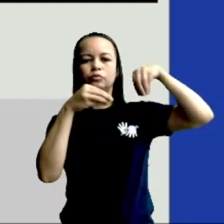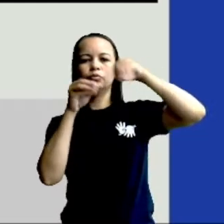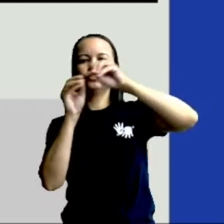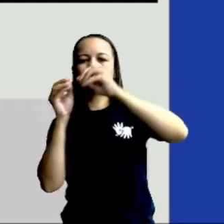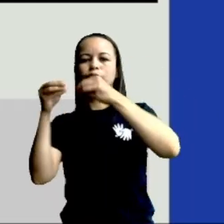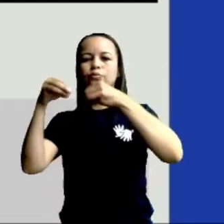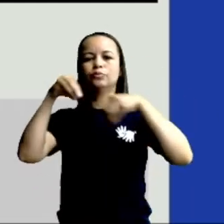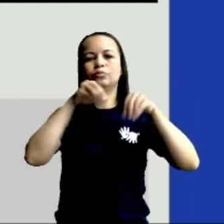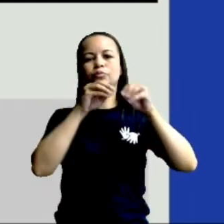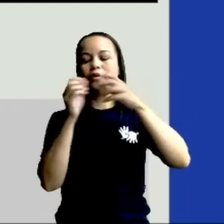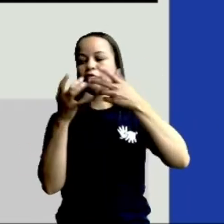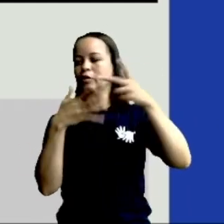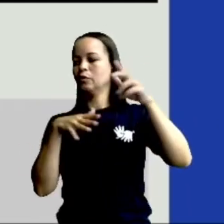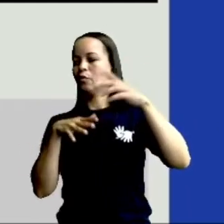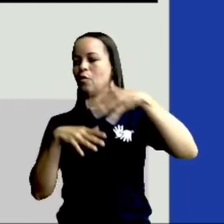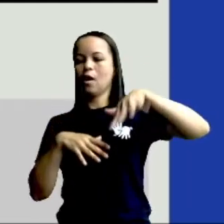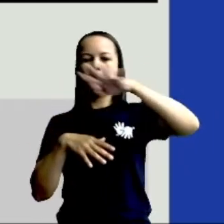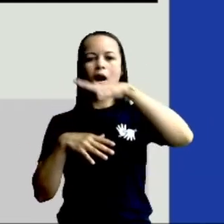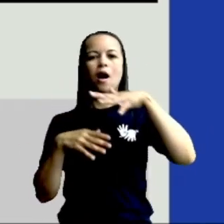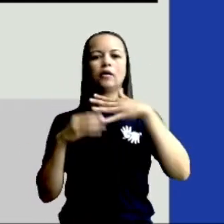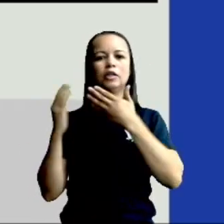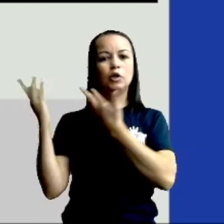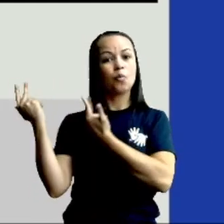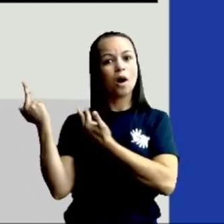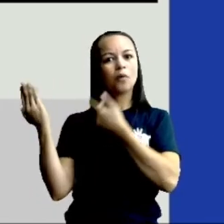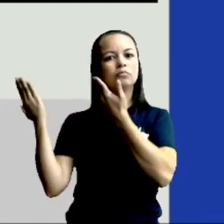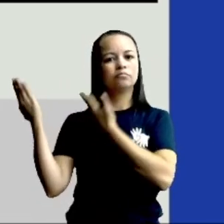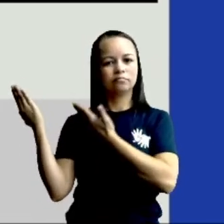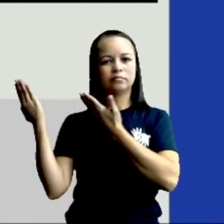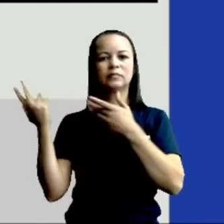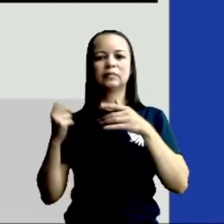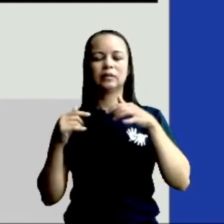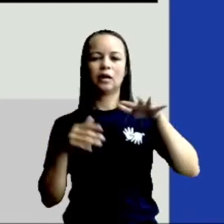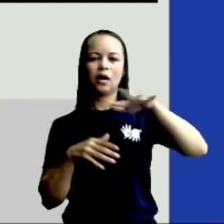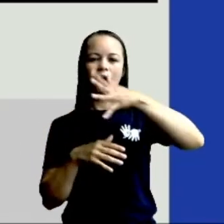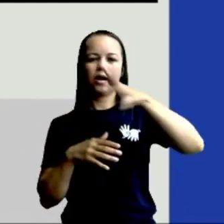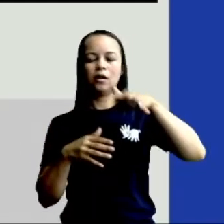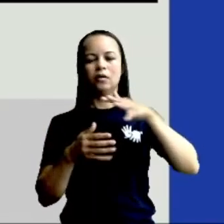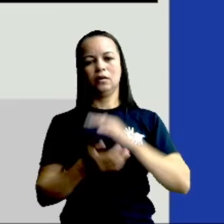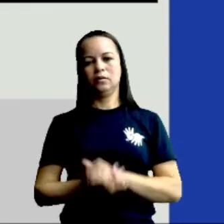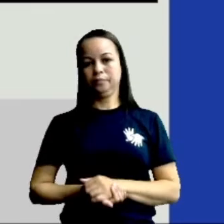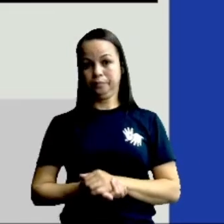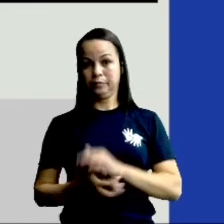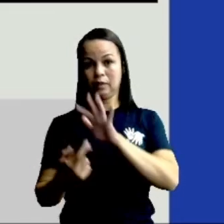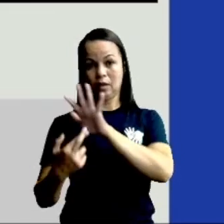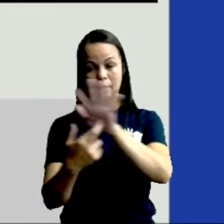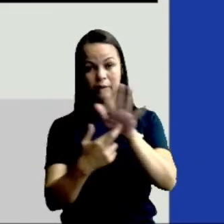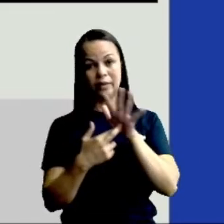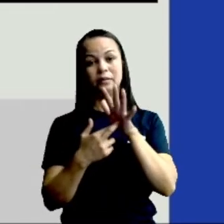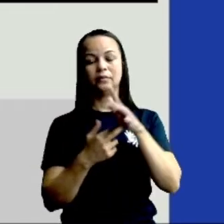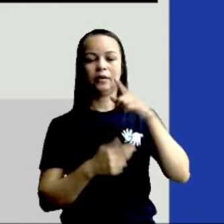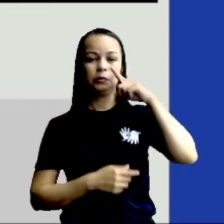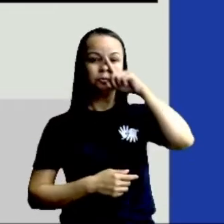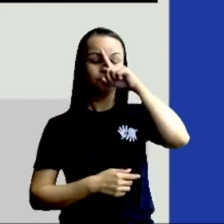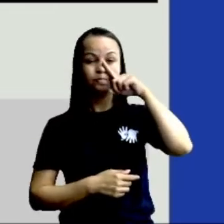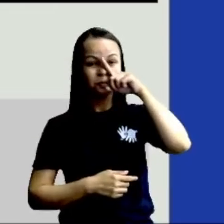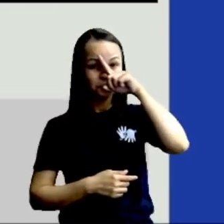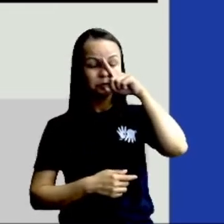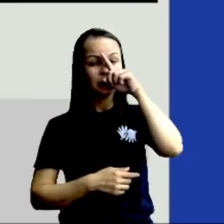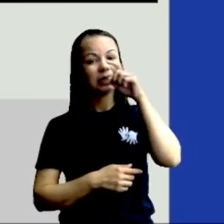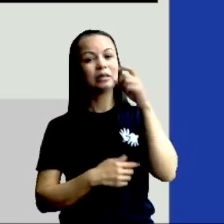diferentes tamanhos ficam lá, ó, orbitando a Terra e representando o risco.